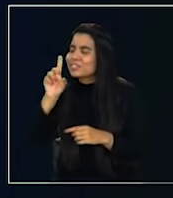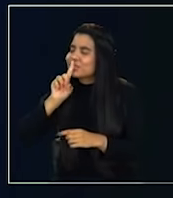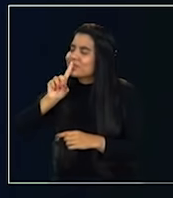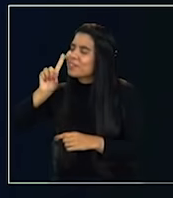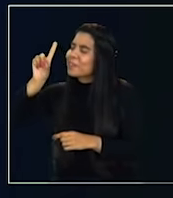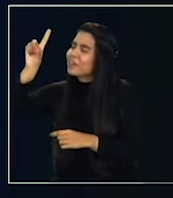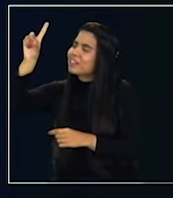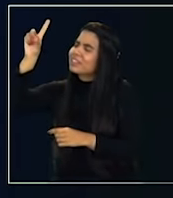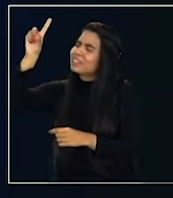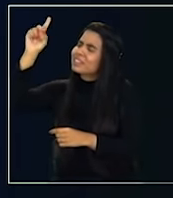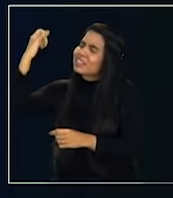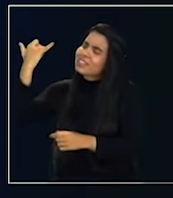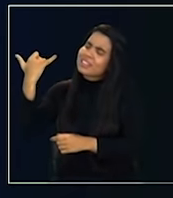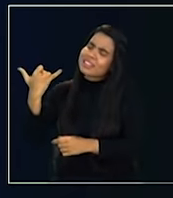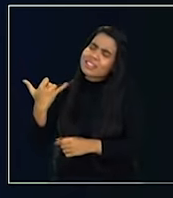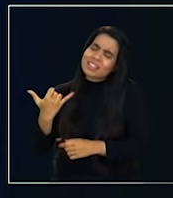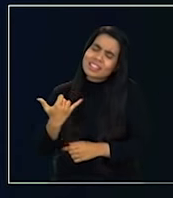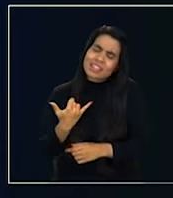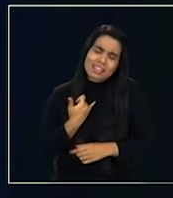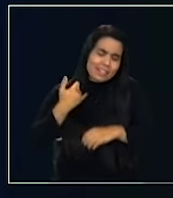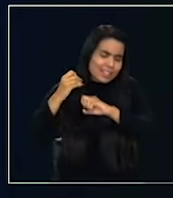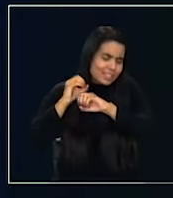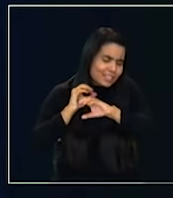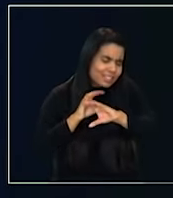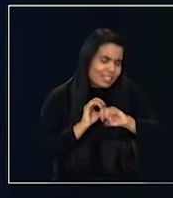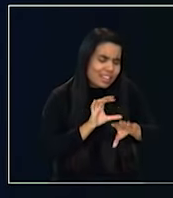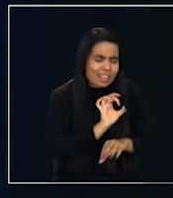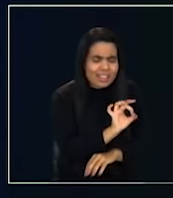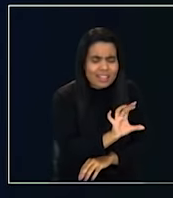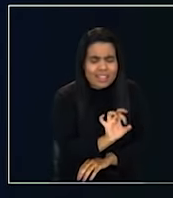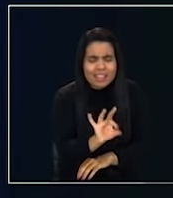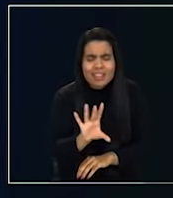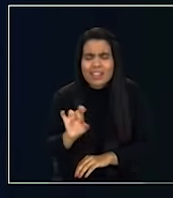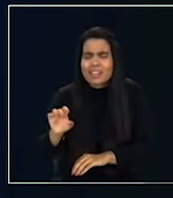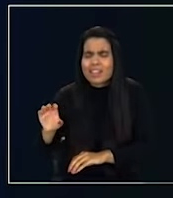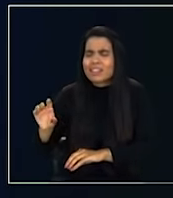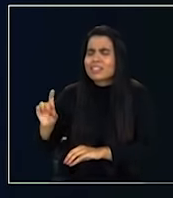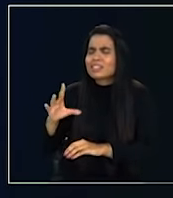Deus nos fala que a Ele se chega,